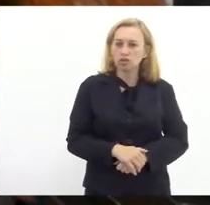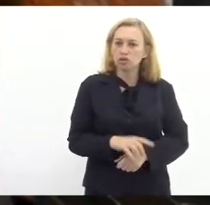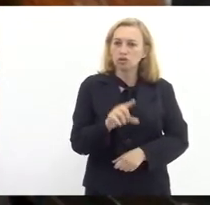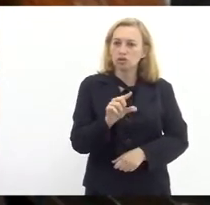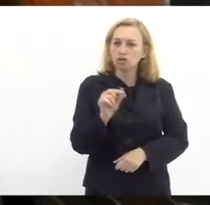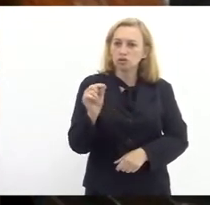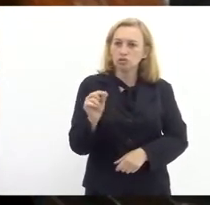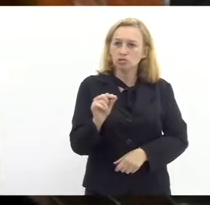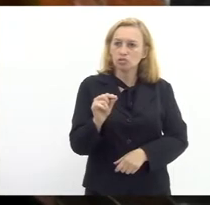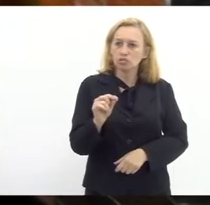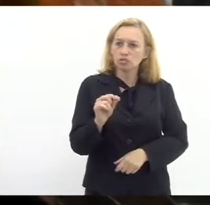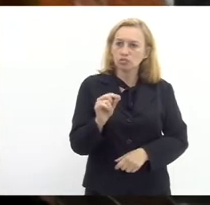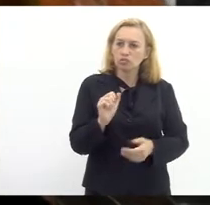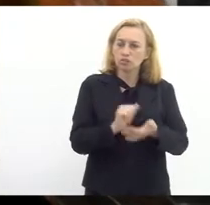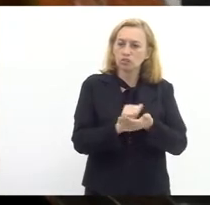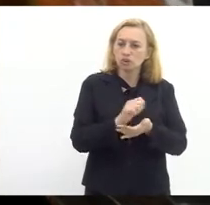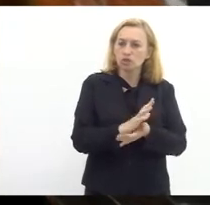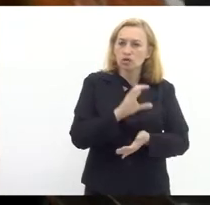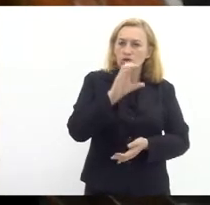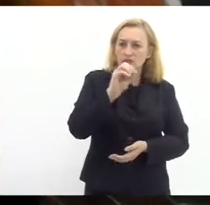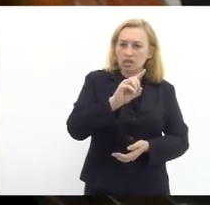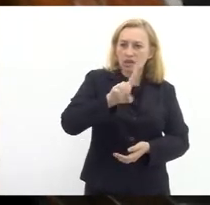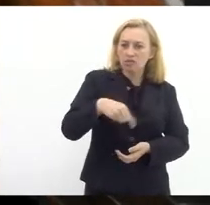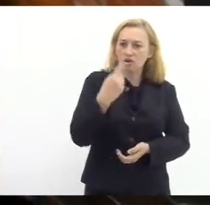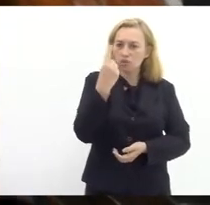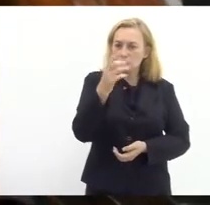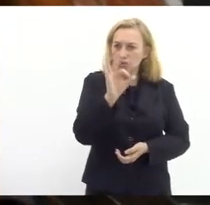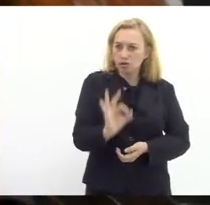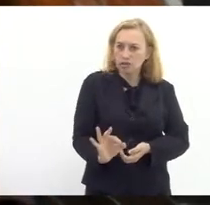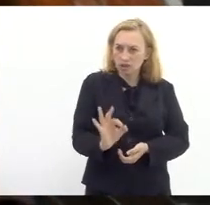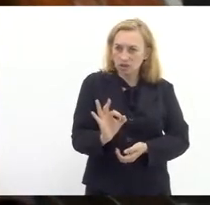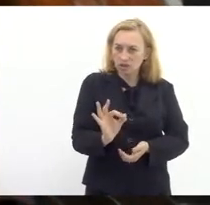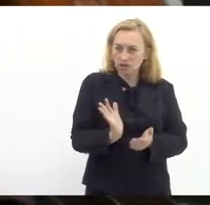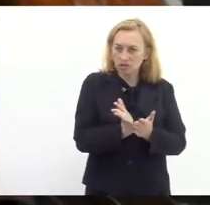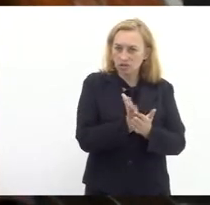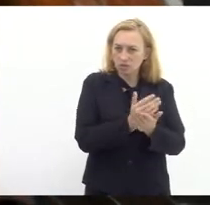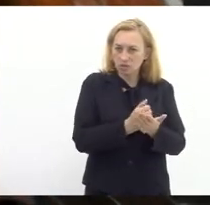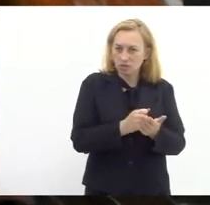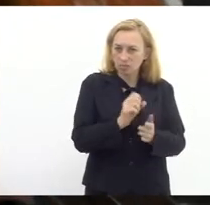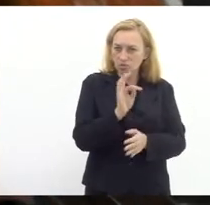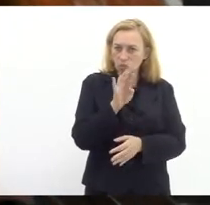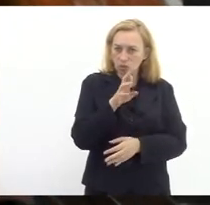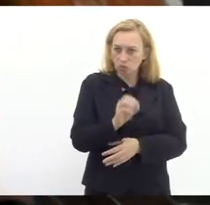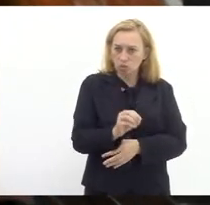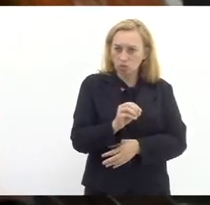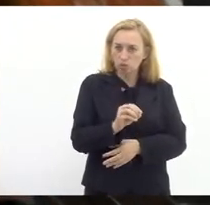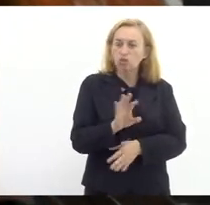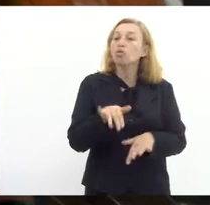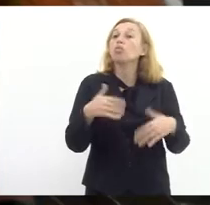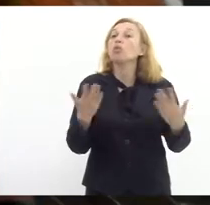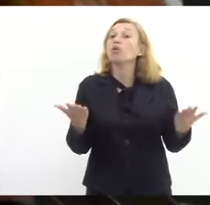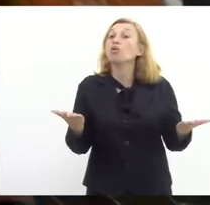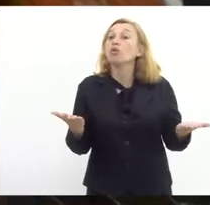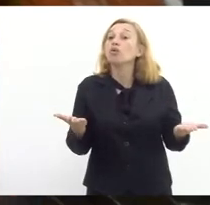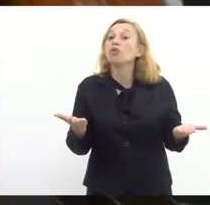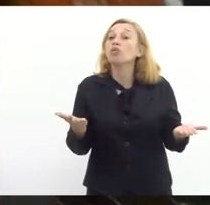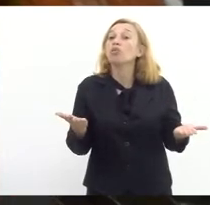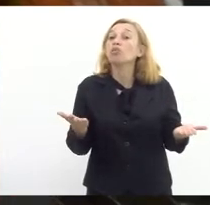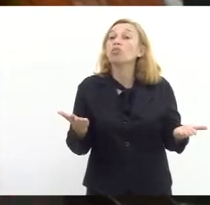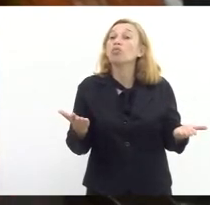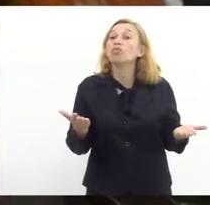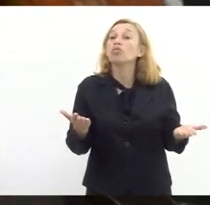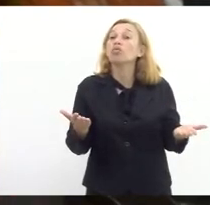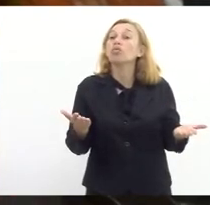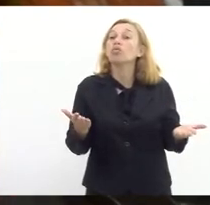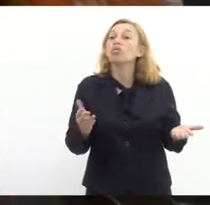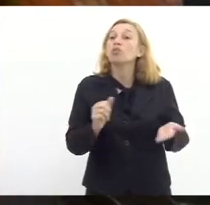a gente decidiu aplicar a multa de 0,1% do faturamento bruto daquele exercício. Qual foi esse? A